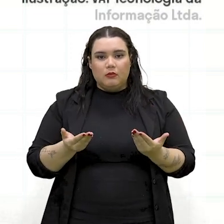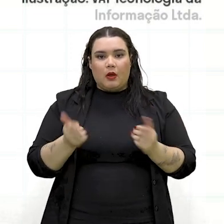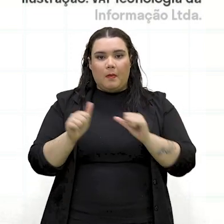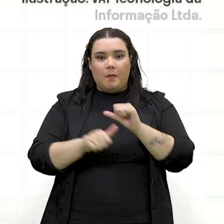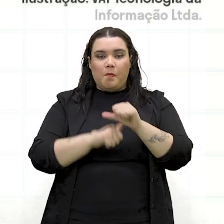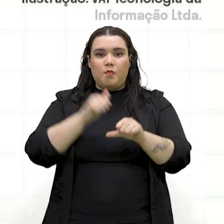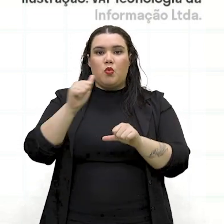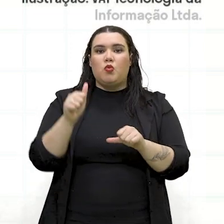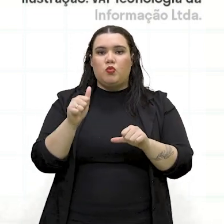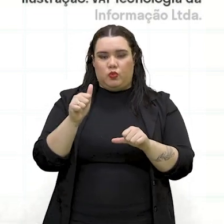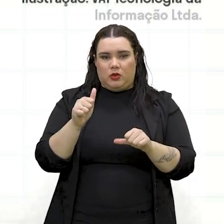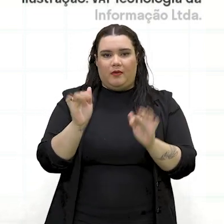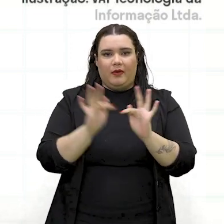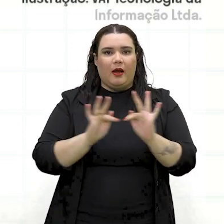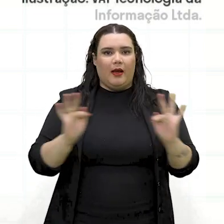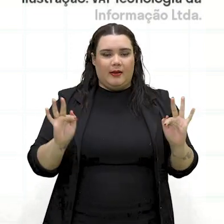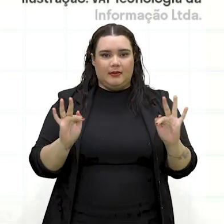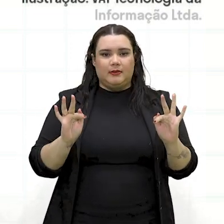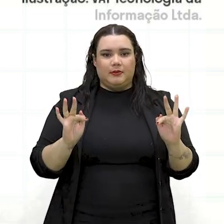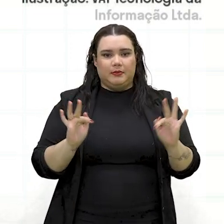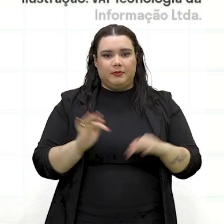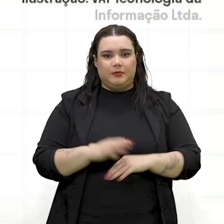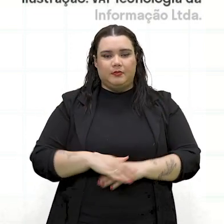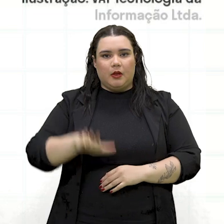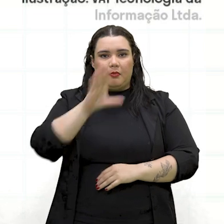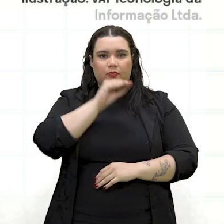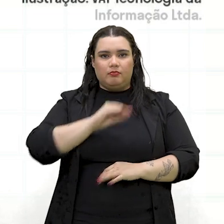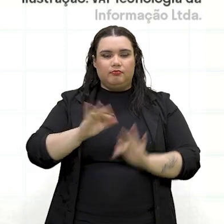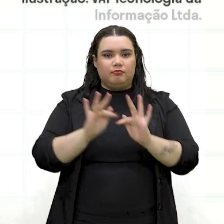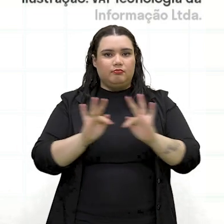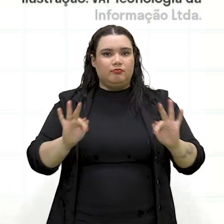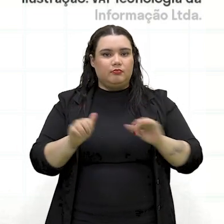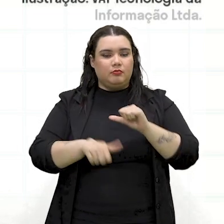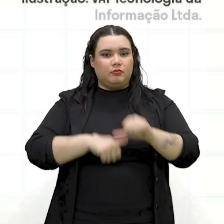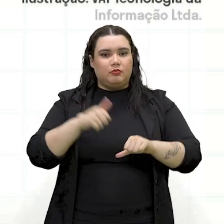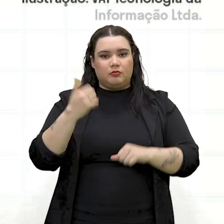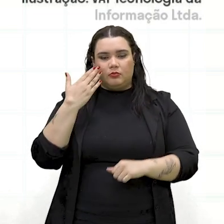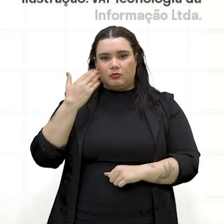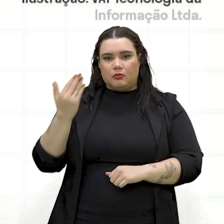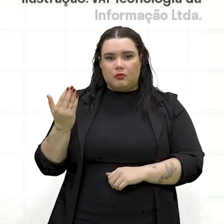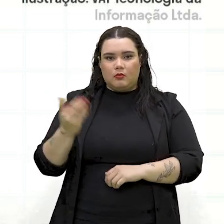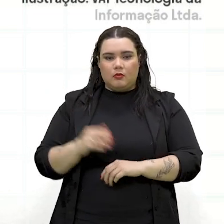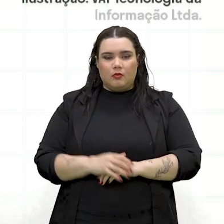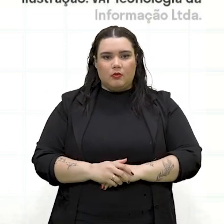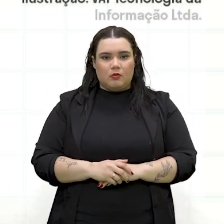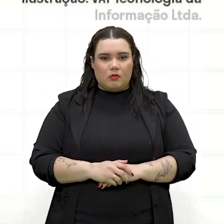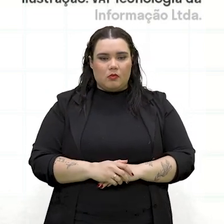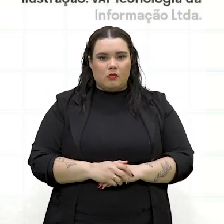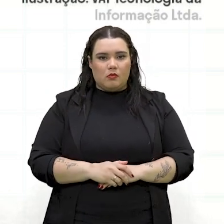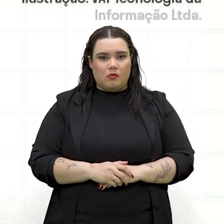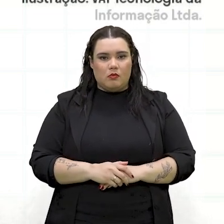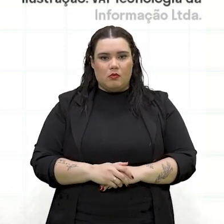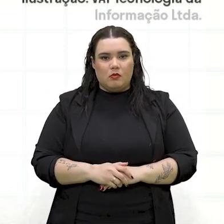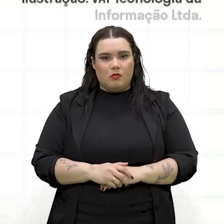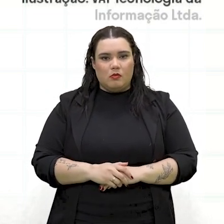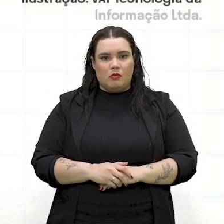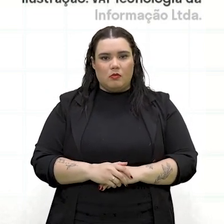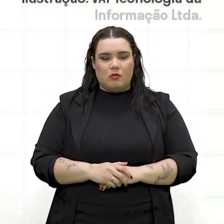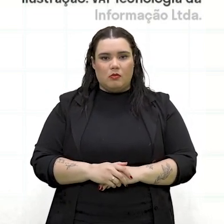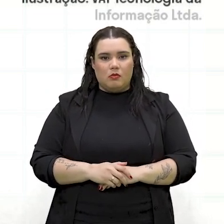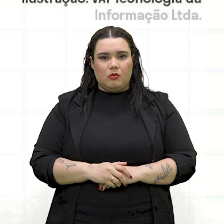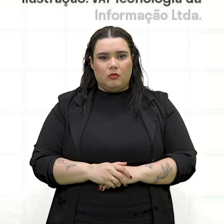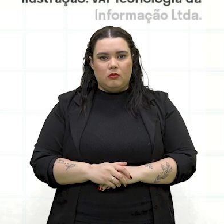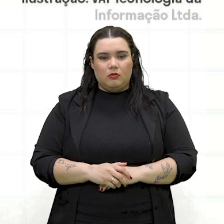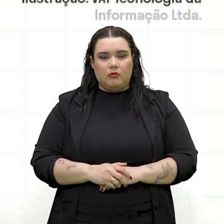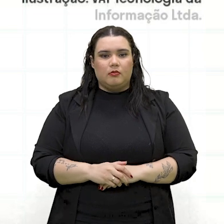a forma de falar, tá bom? Olha como fica muito melhor falando assim. Hey Solomon, can you lend me some money?